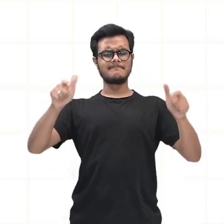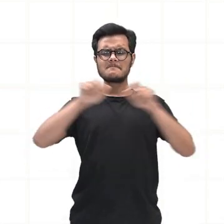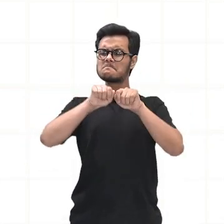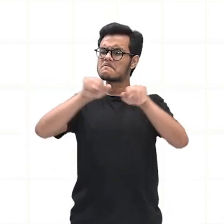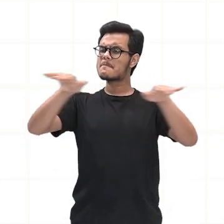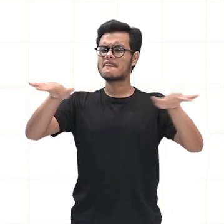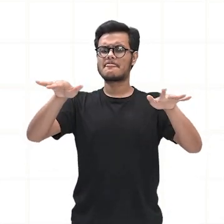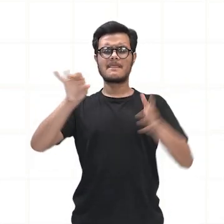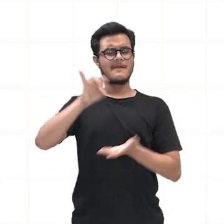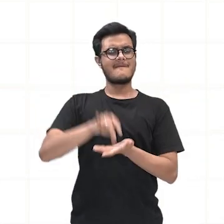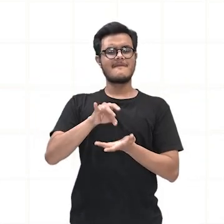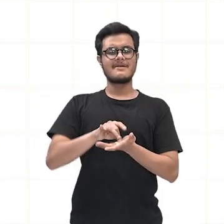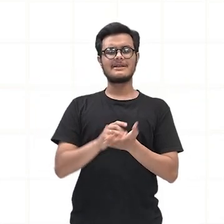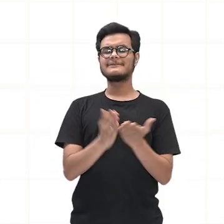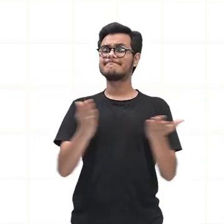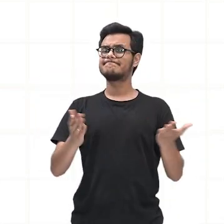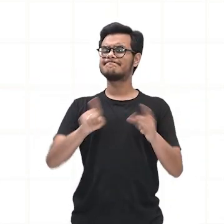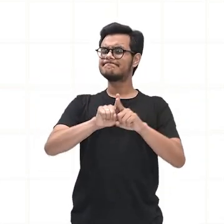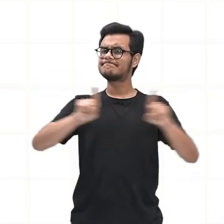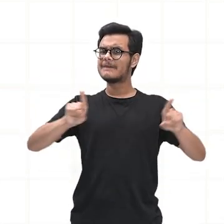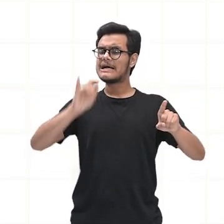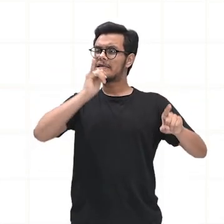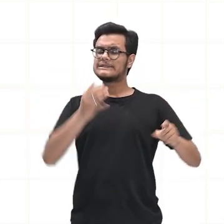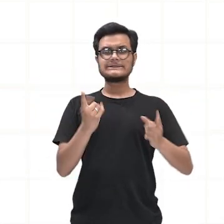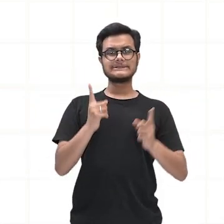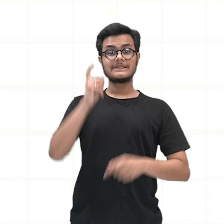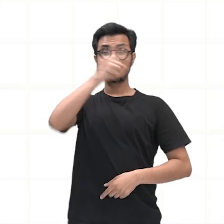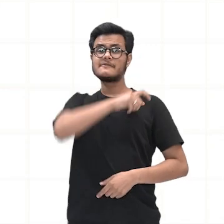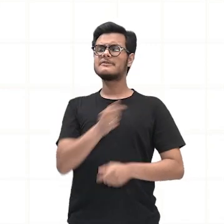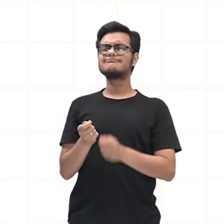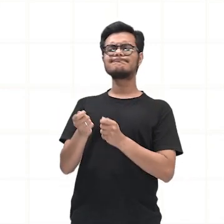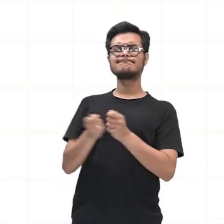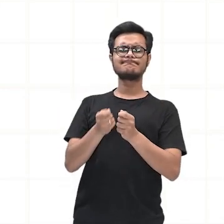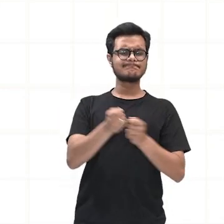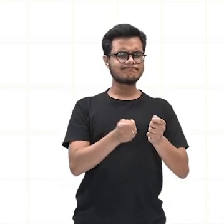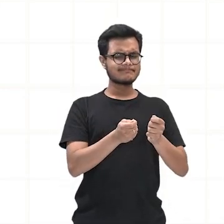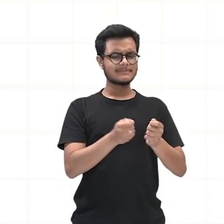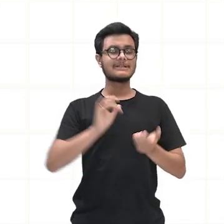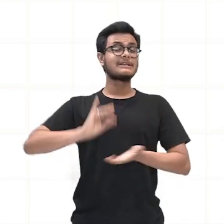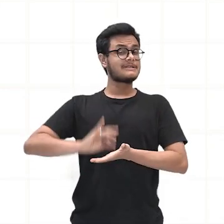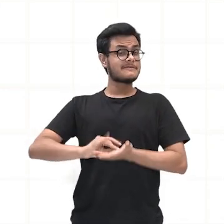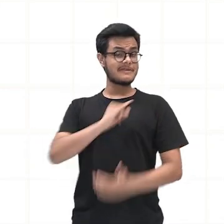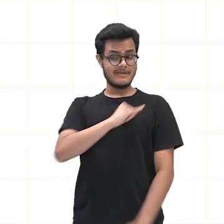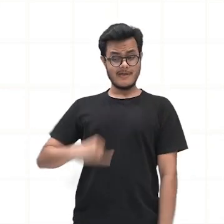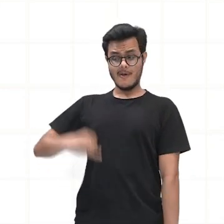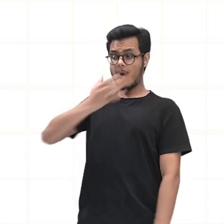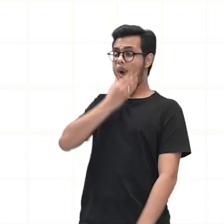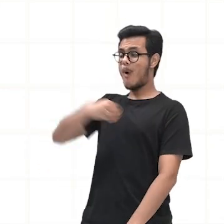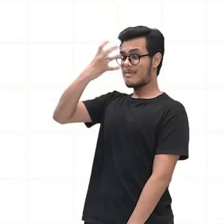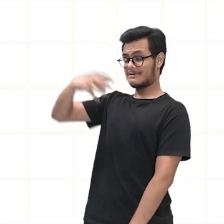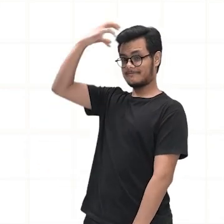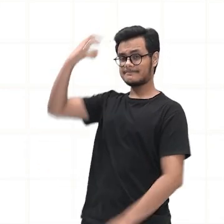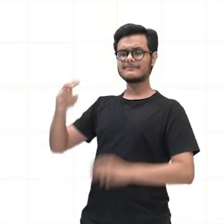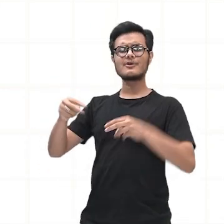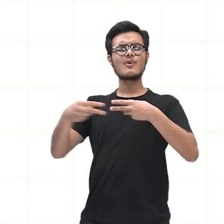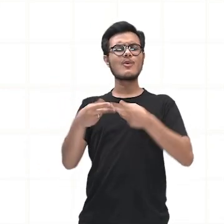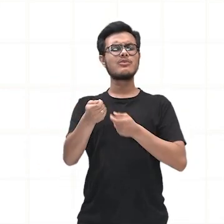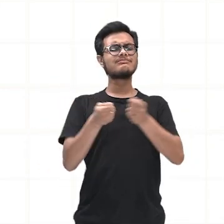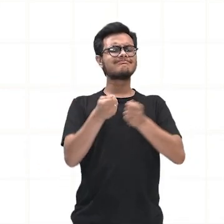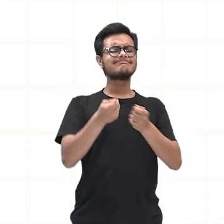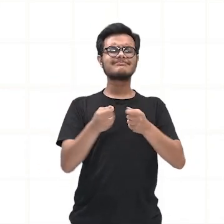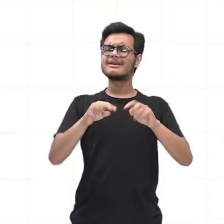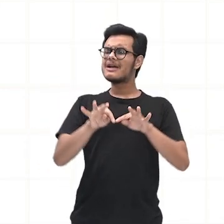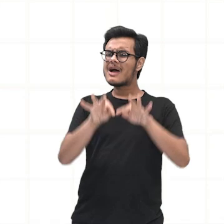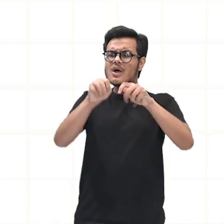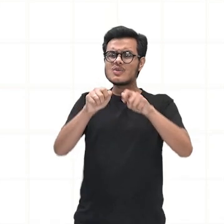proporções e estava ficando complicado para o imperador administrar